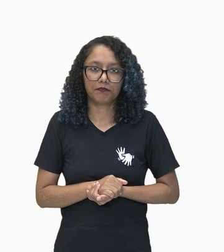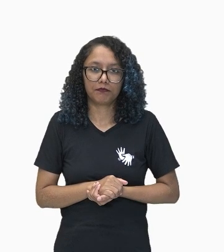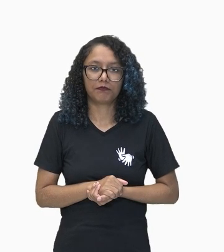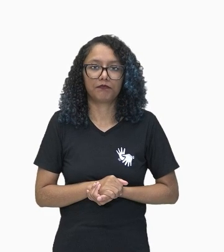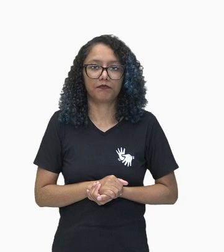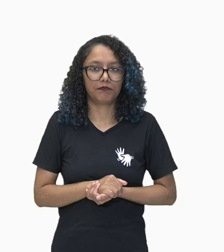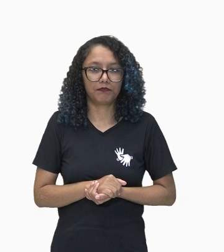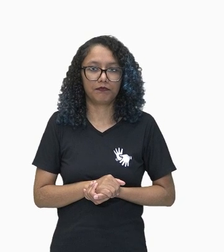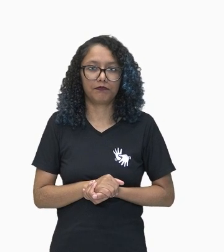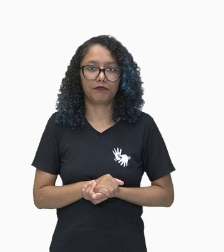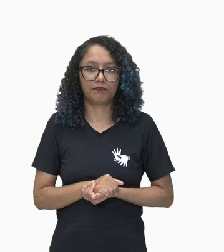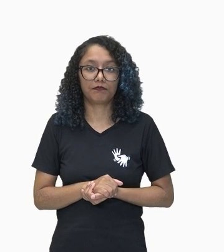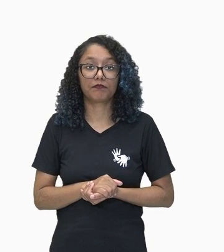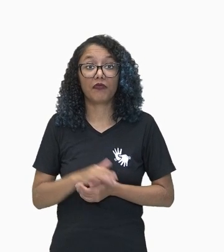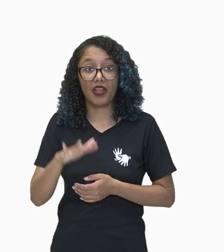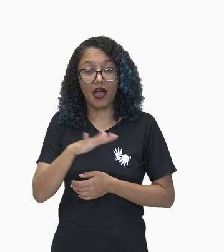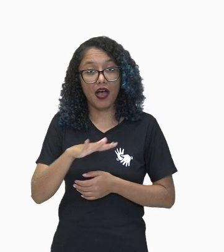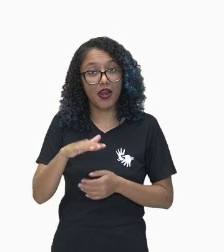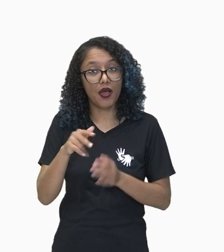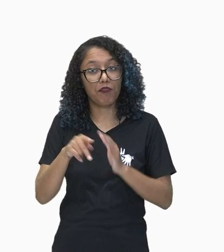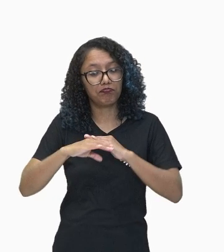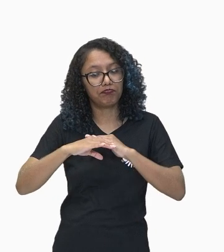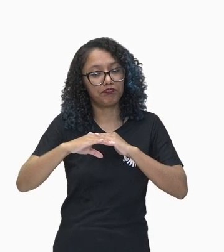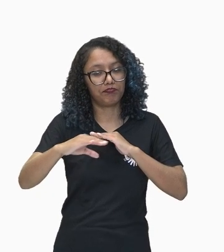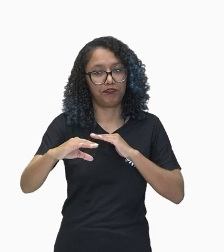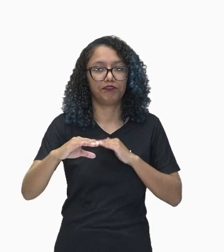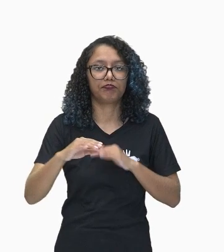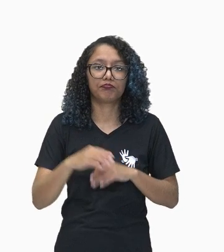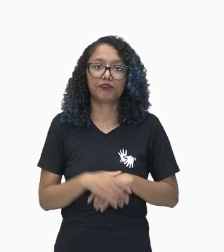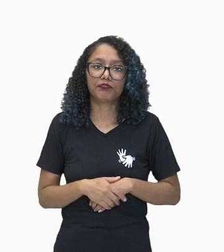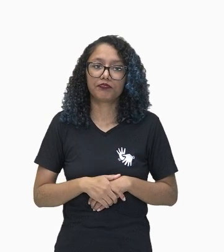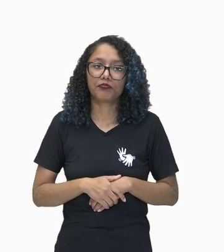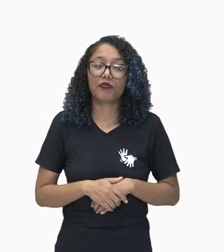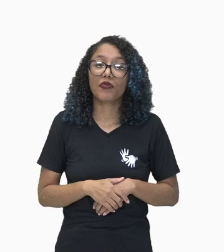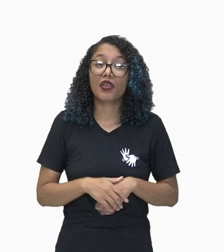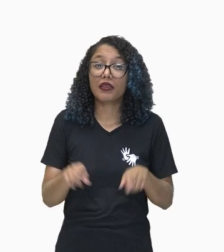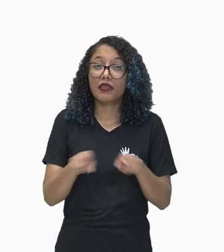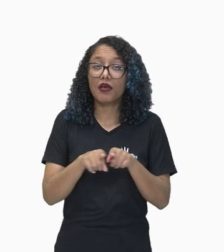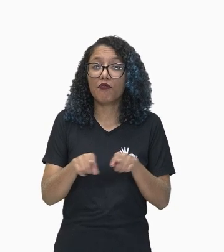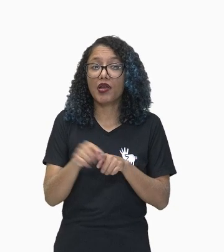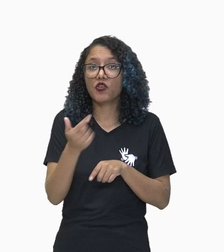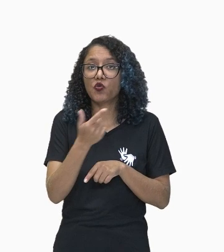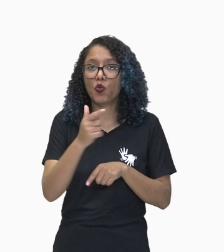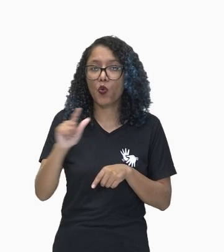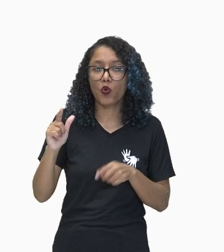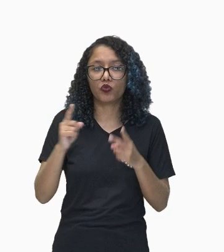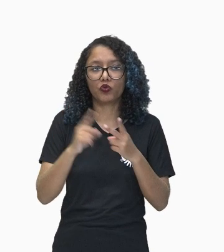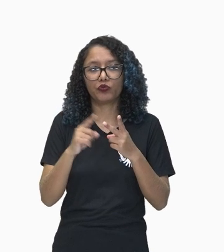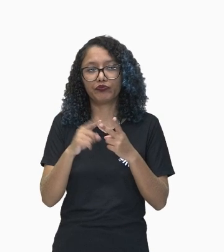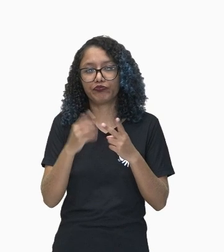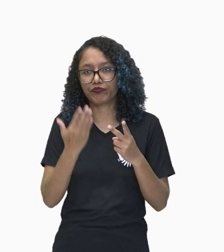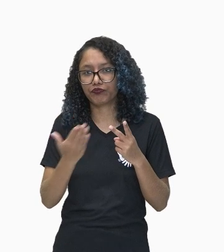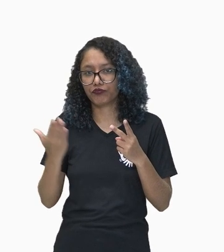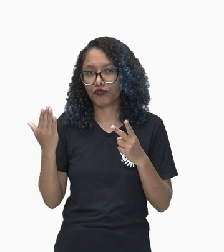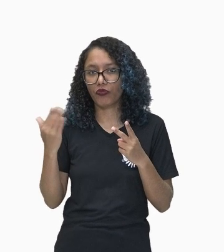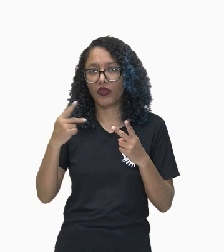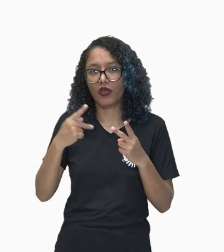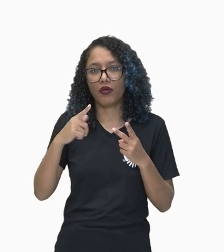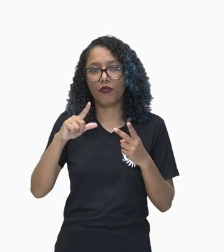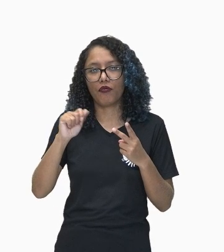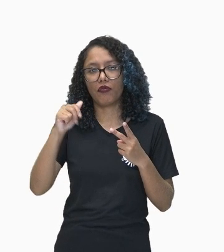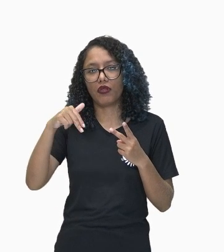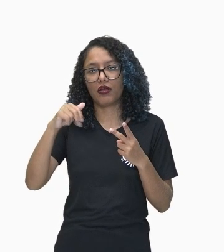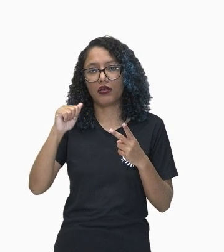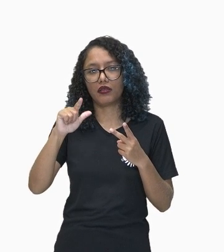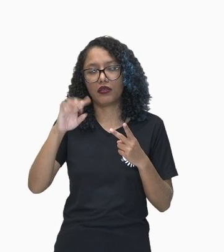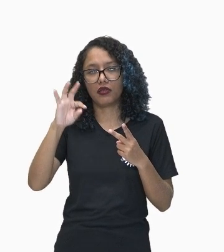áreas de planícies, ok? Mas além das áreas de planícies, também teremos os planaltos, né, que são bastante antigos